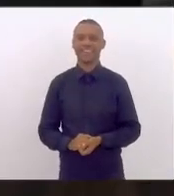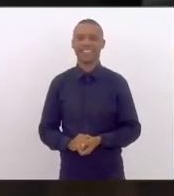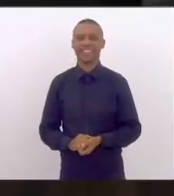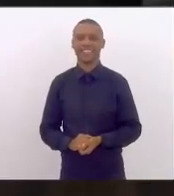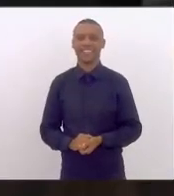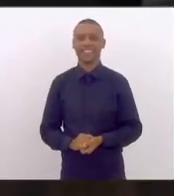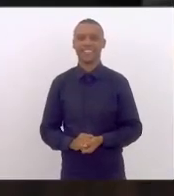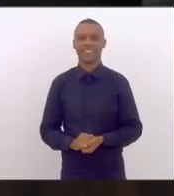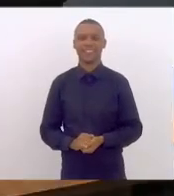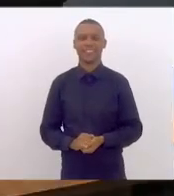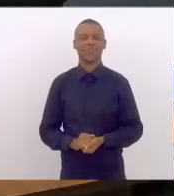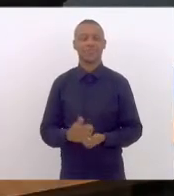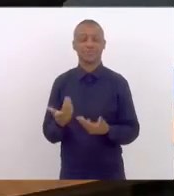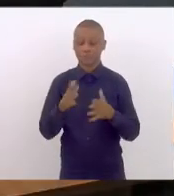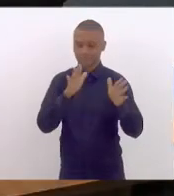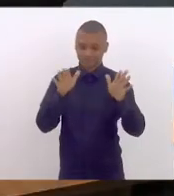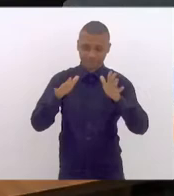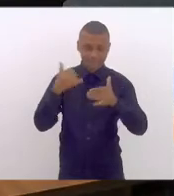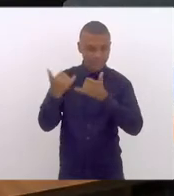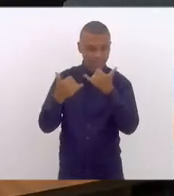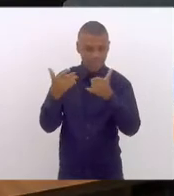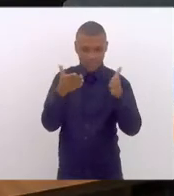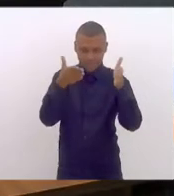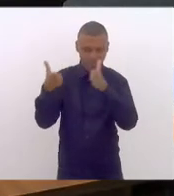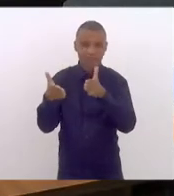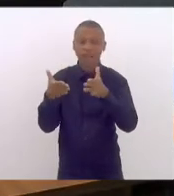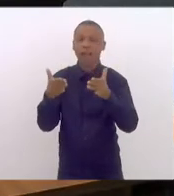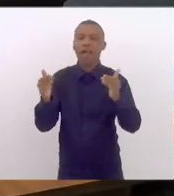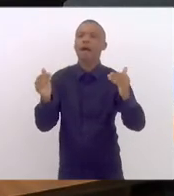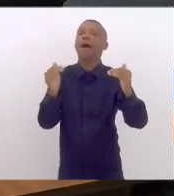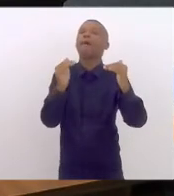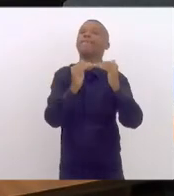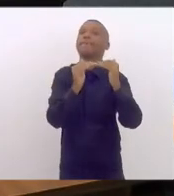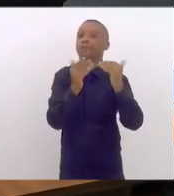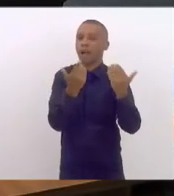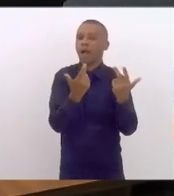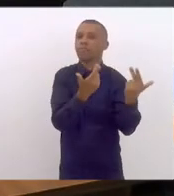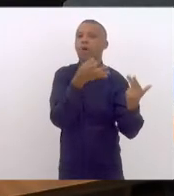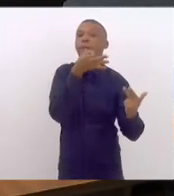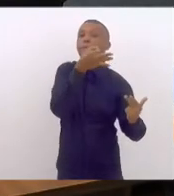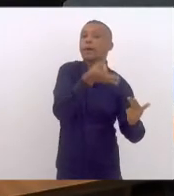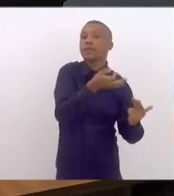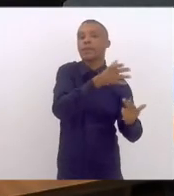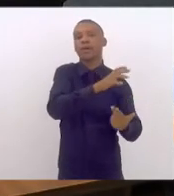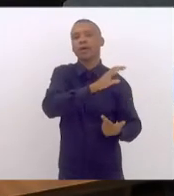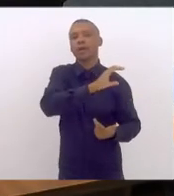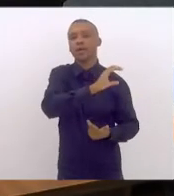no mérito favorável acompanhando parecendo CJ